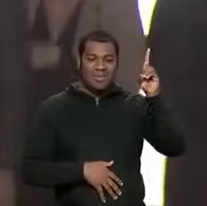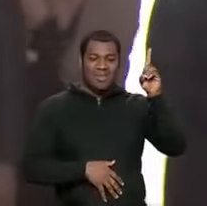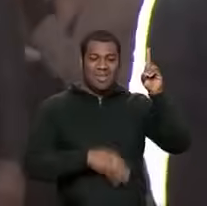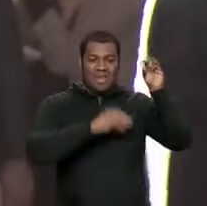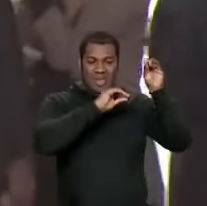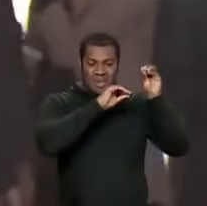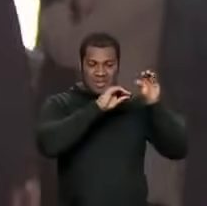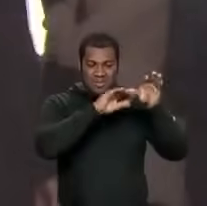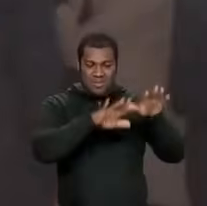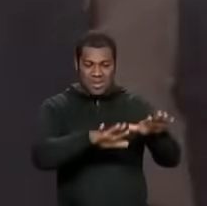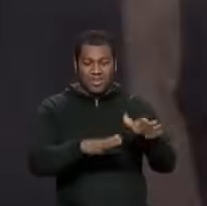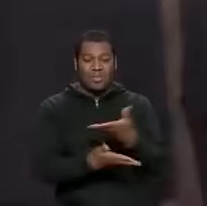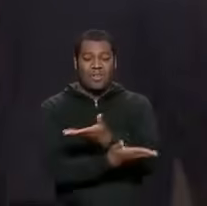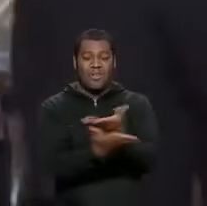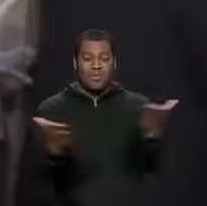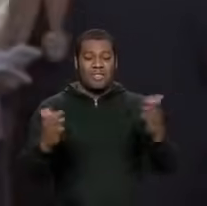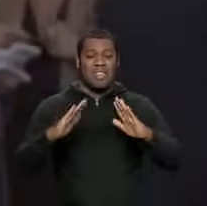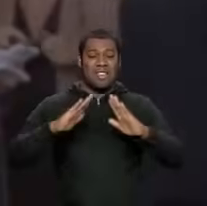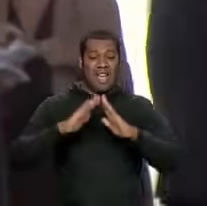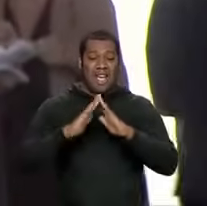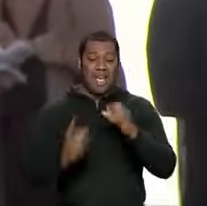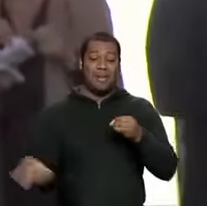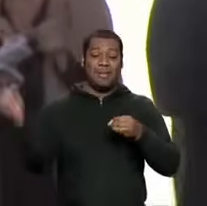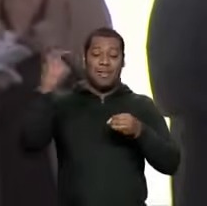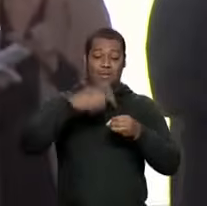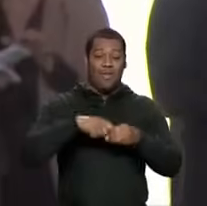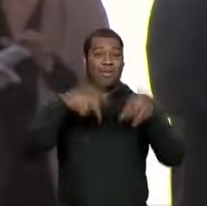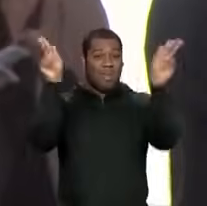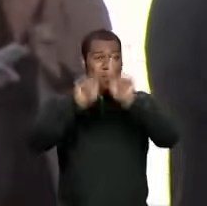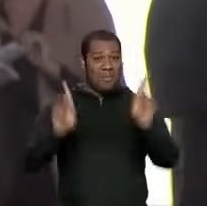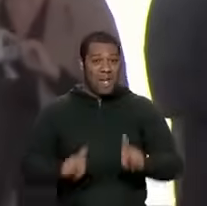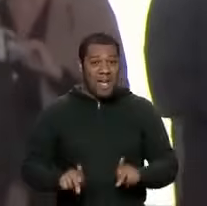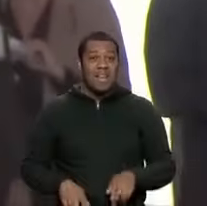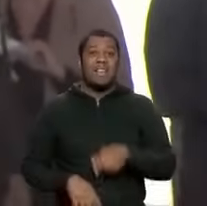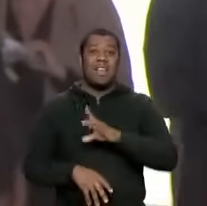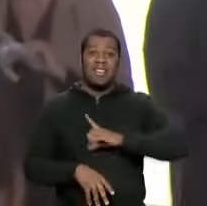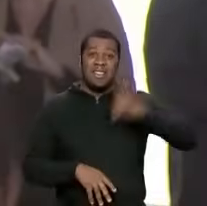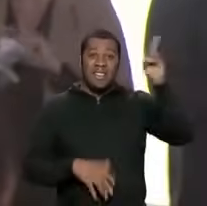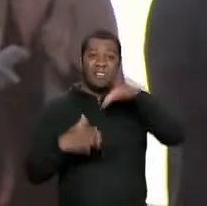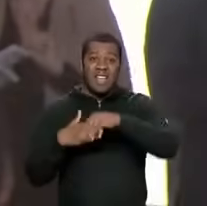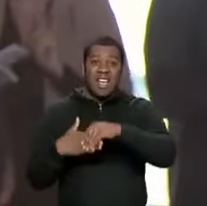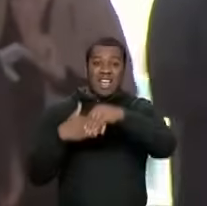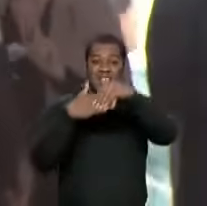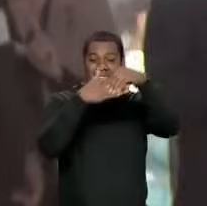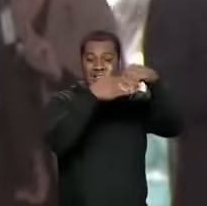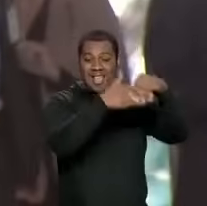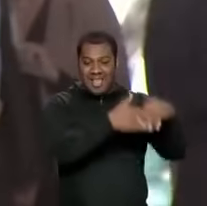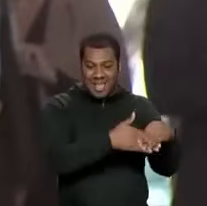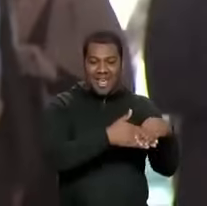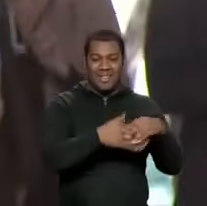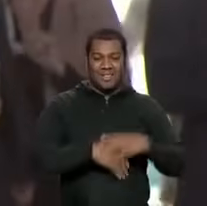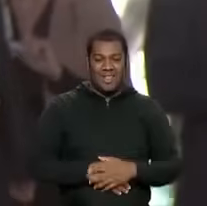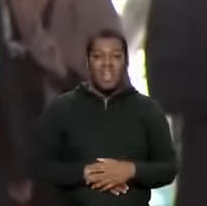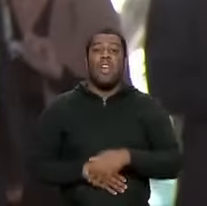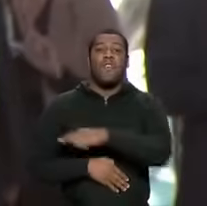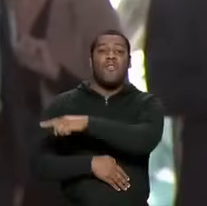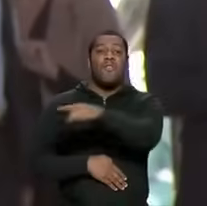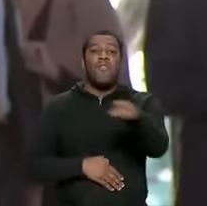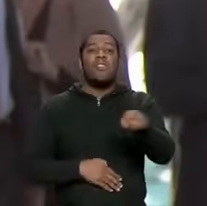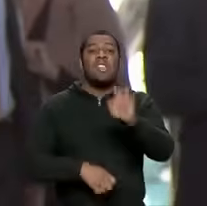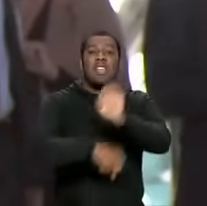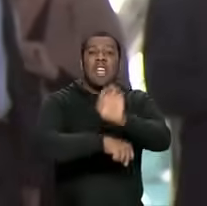ato levar todas vocês em paz que Deus seja guia de todos vocês que levem em paz para os